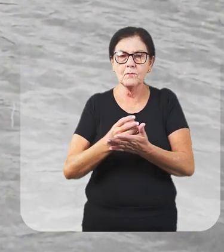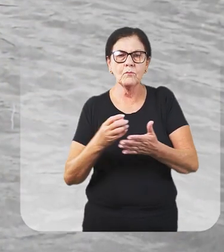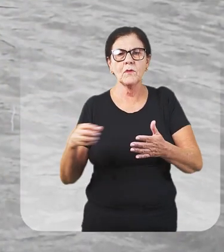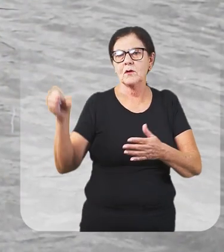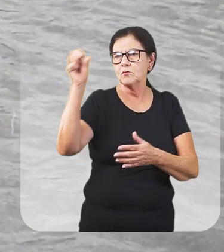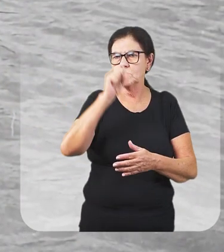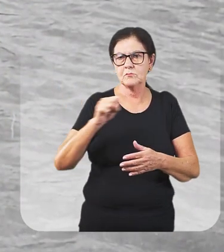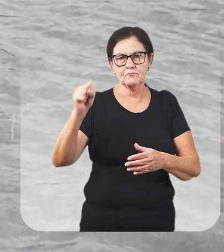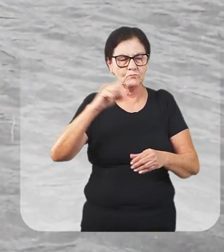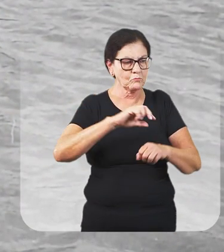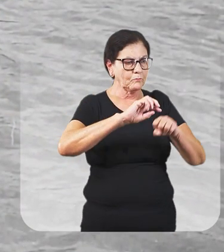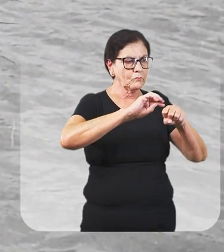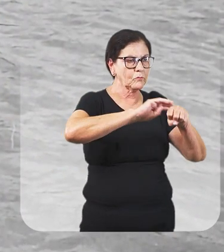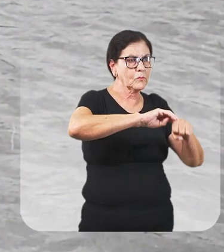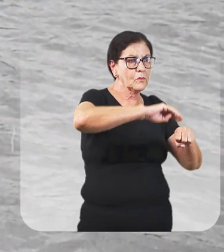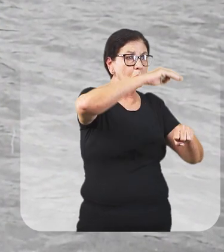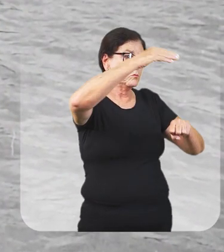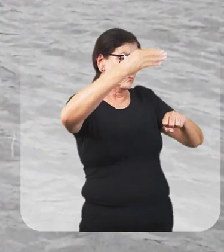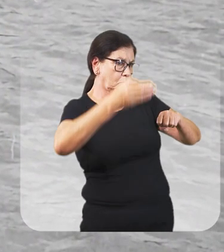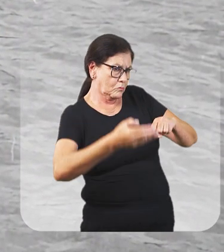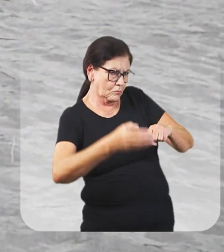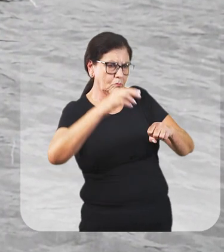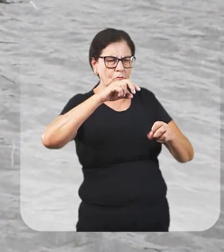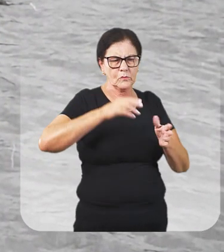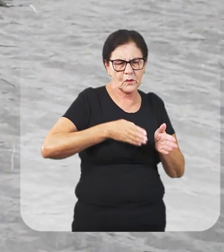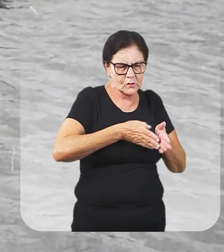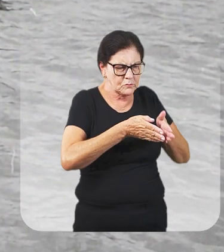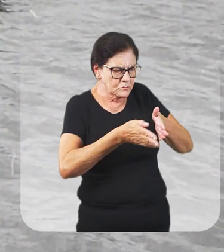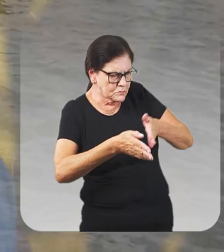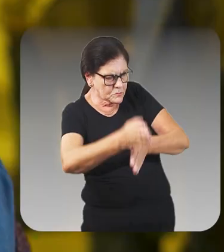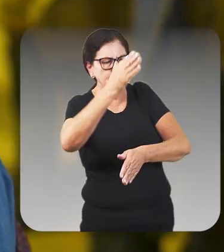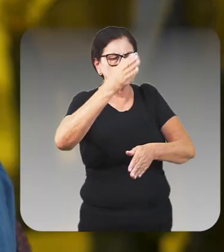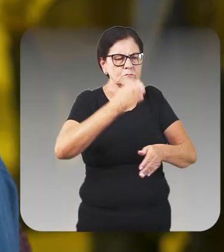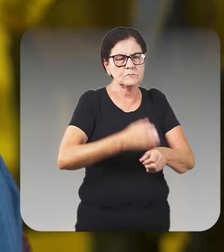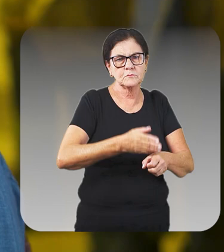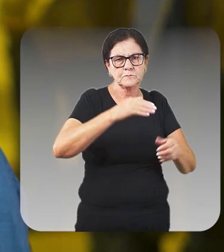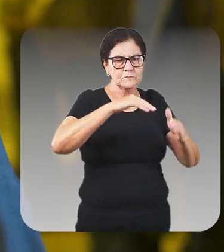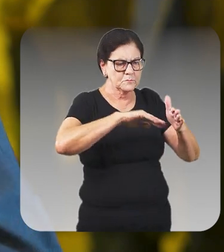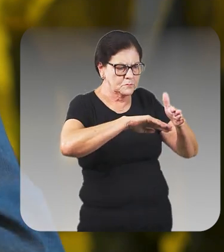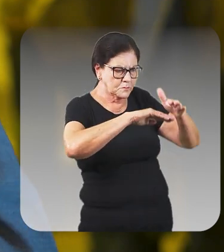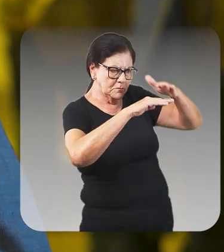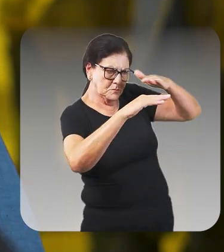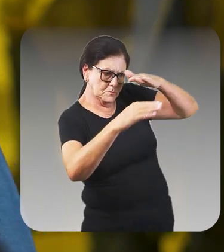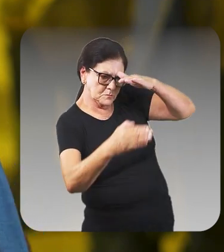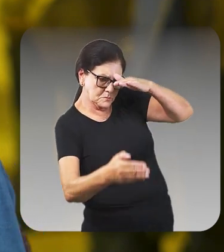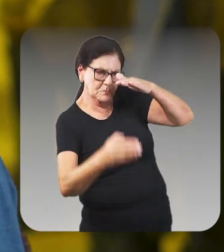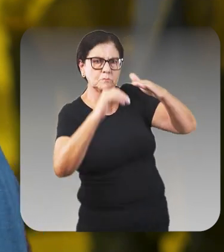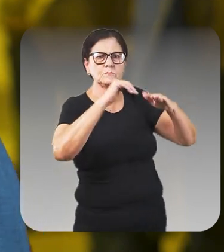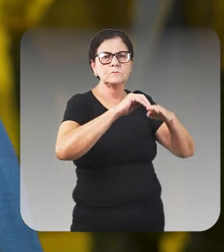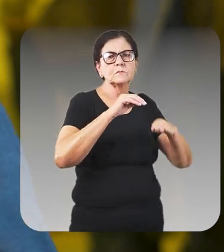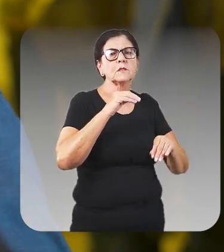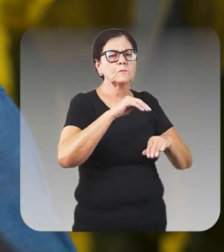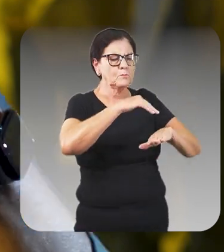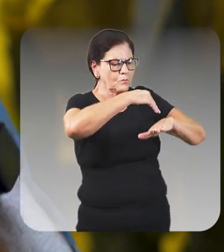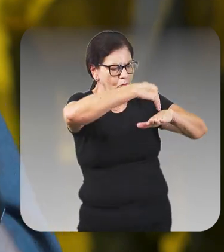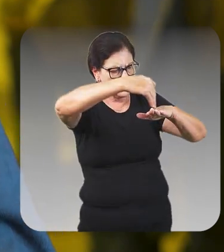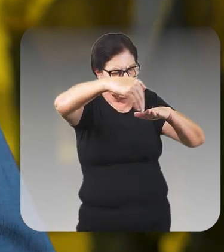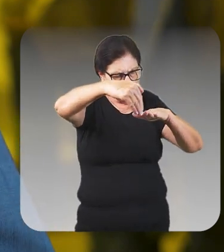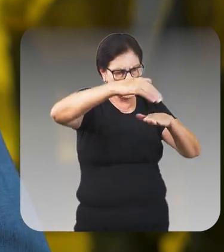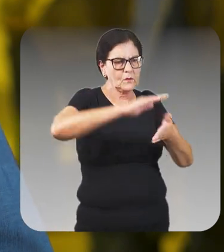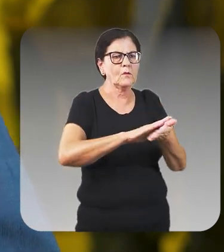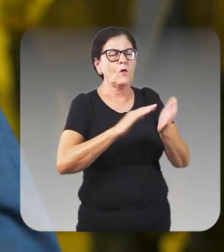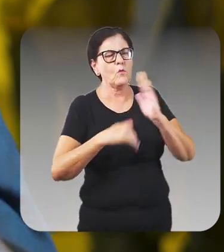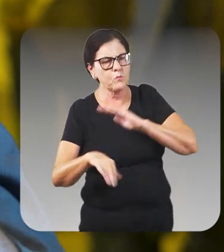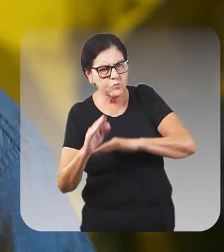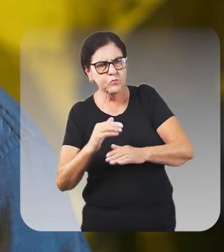pontes, ferrovias, nada diferente do passado colonial, onde eles estavam envolvidos na construção das fortificações, na